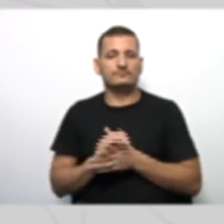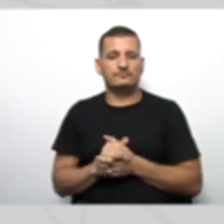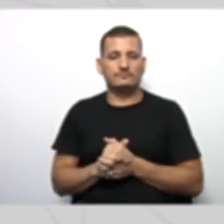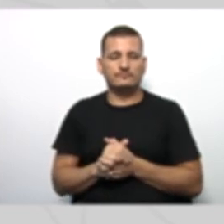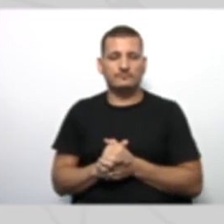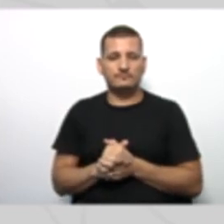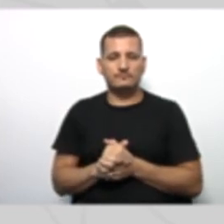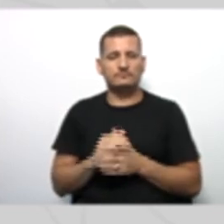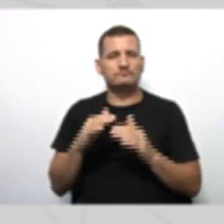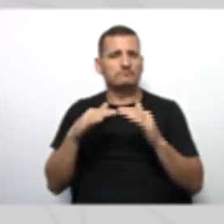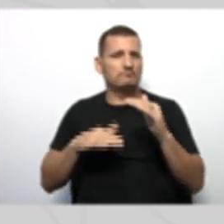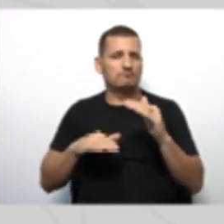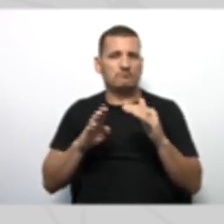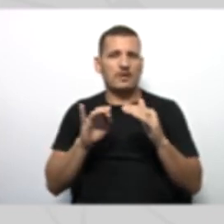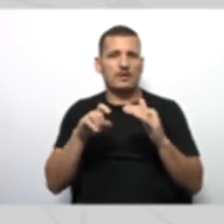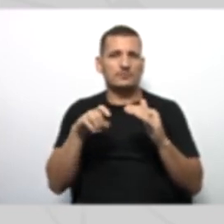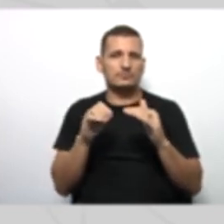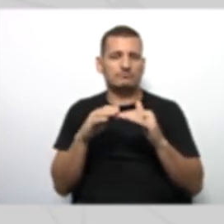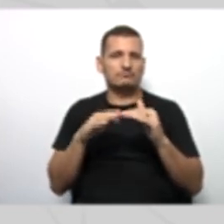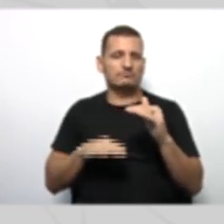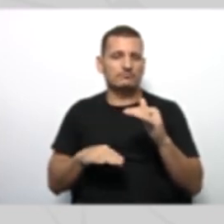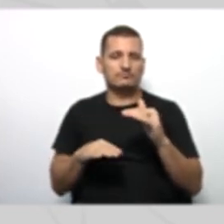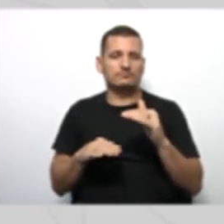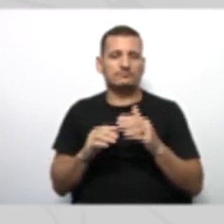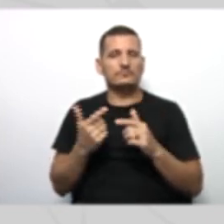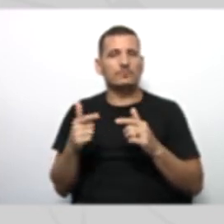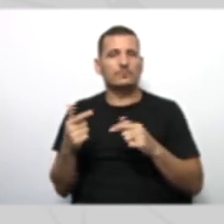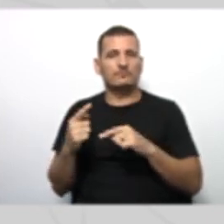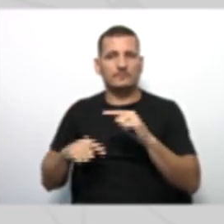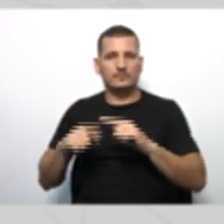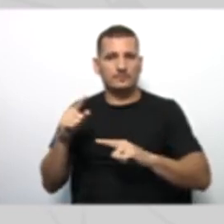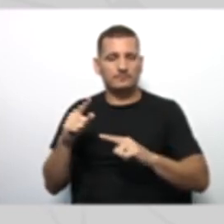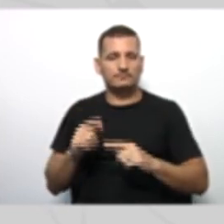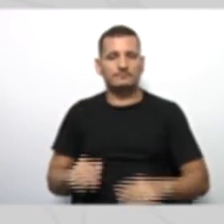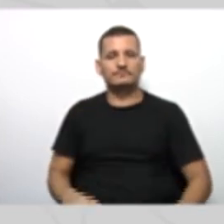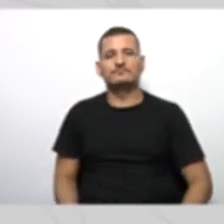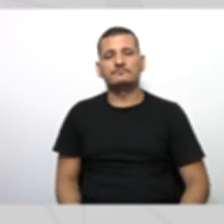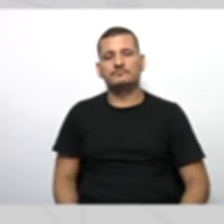pode acontecer com isso aqui? A gente pode não ter